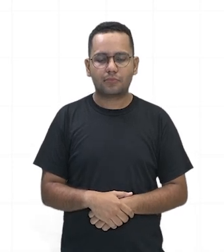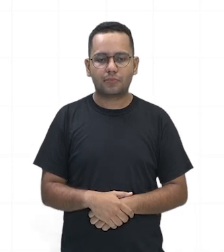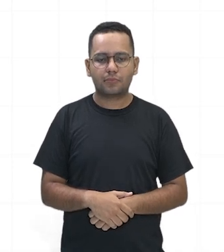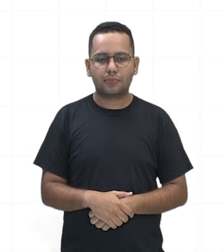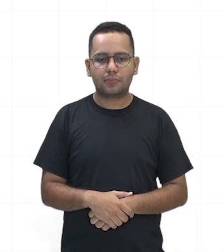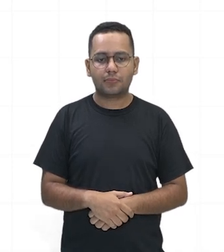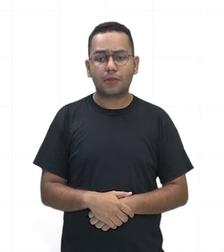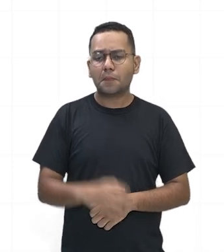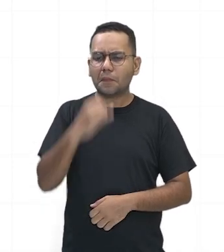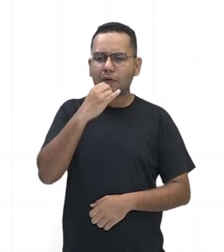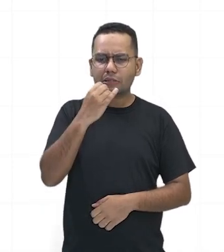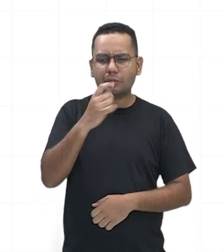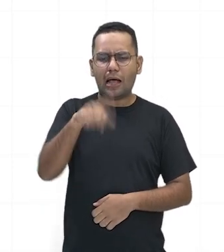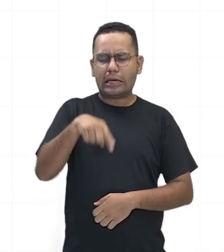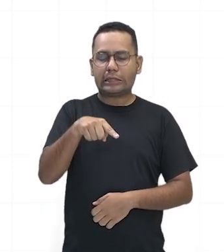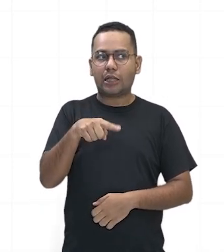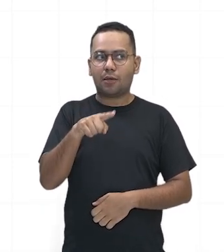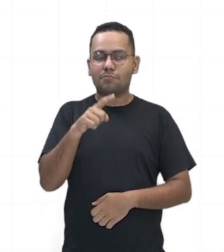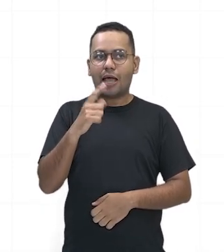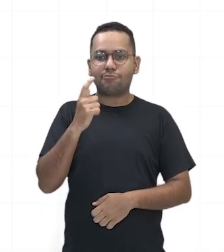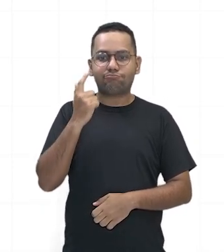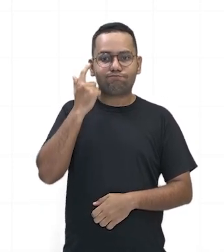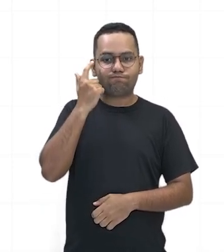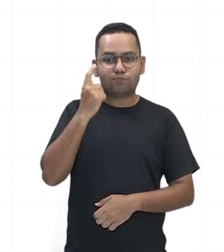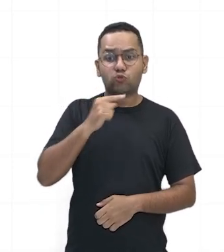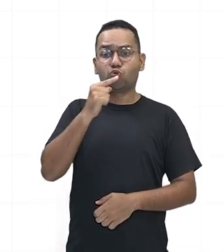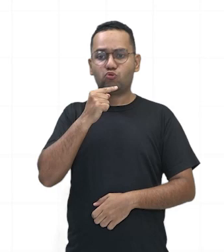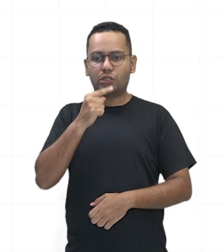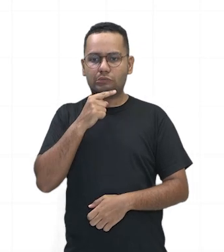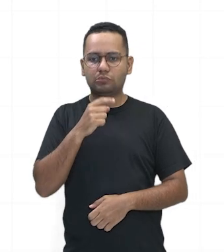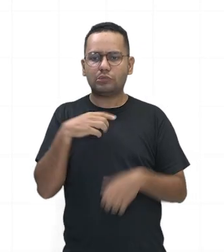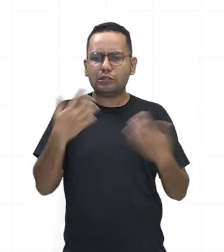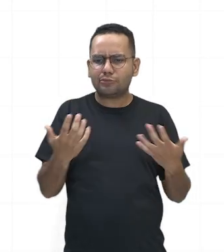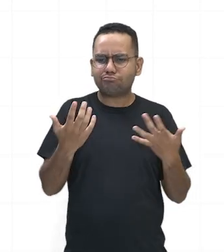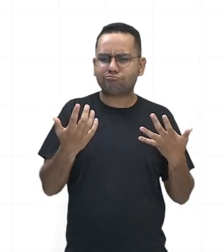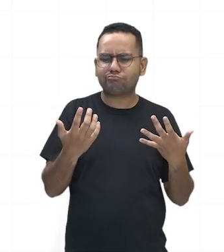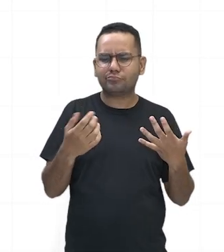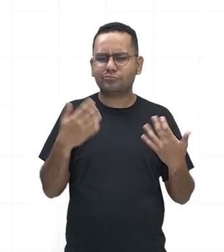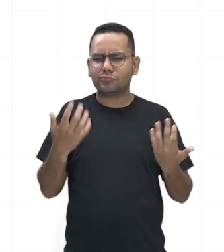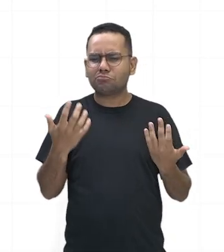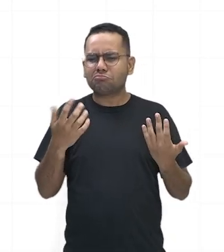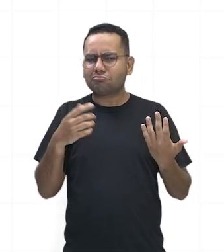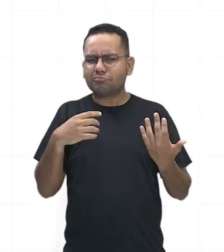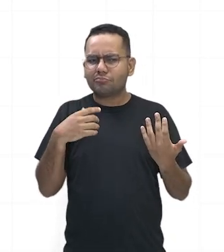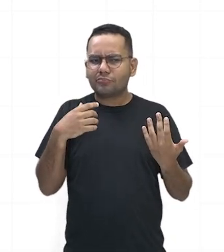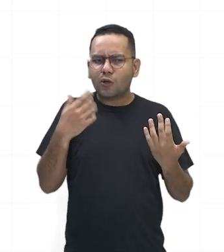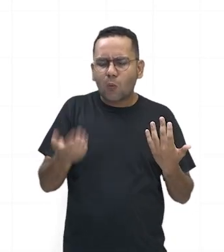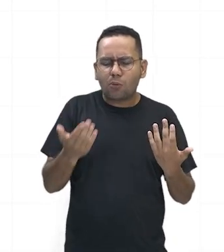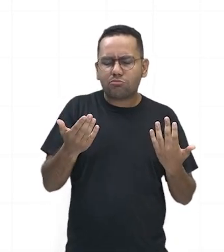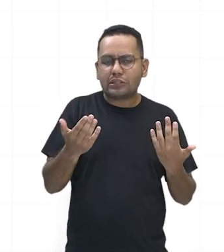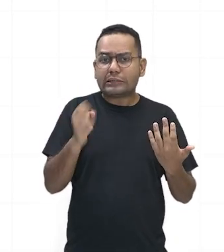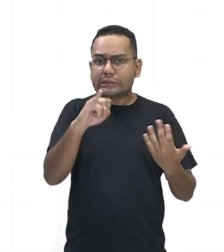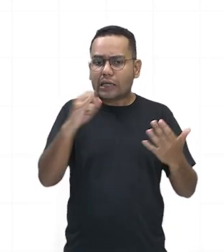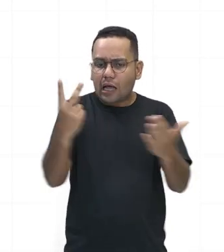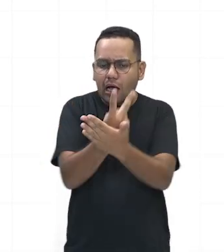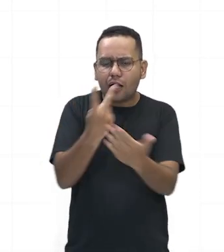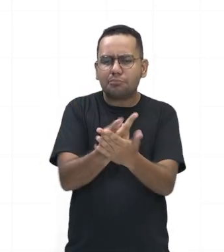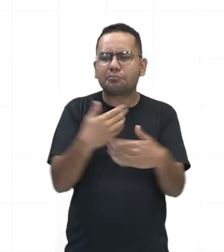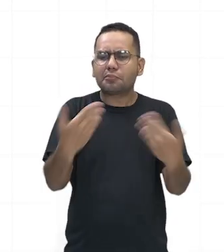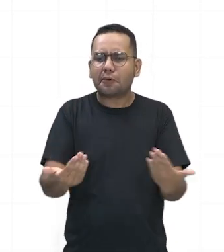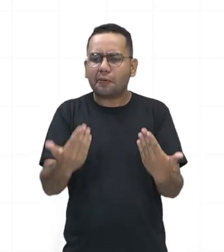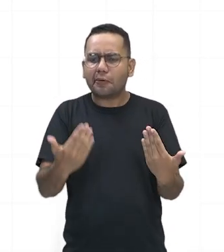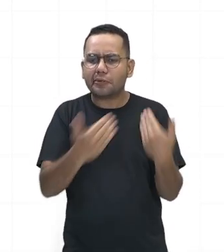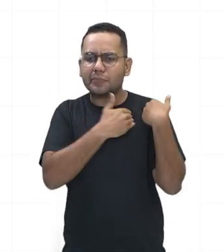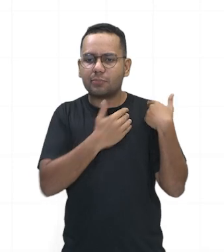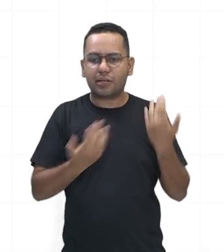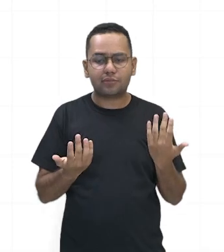erro. Qual é a transparência dos algoritmos e o impacto na relação entre médico e paciente? Será